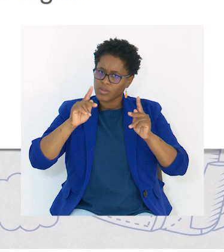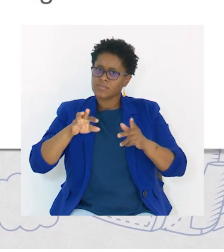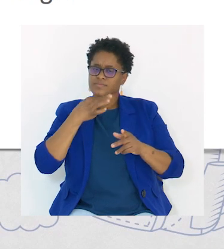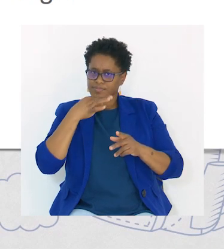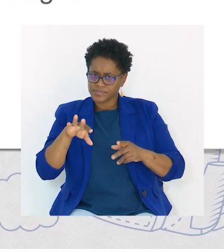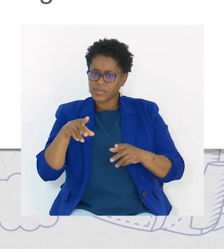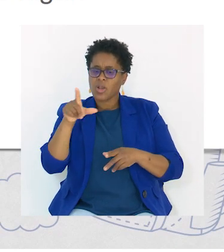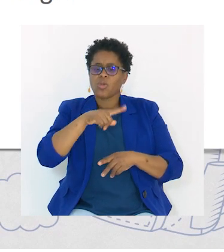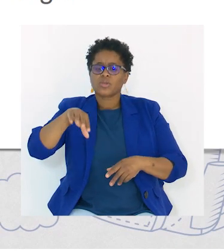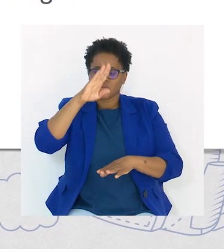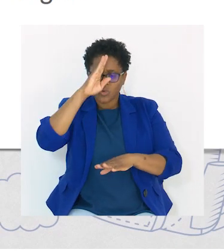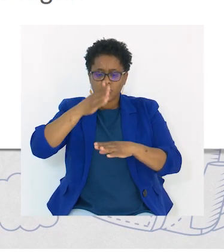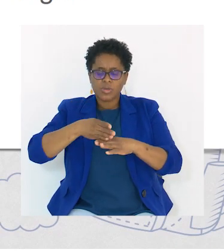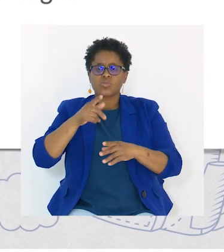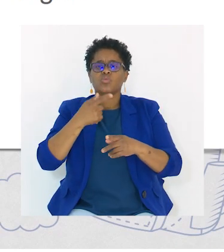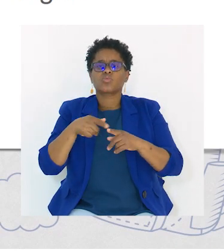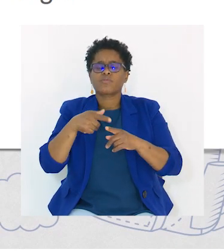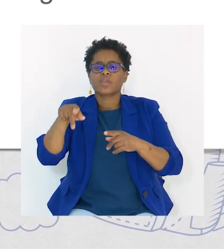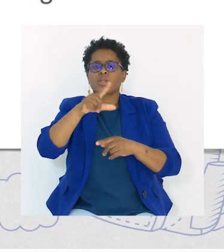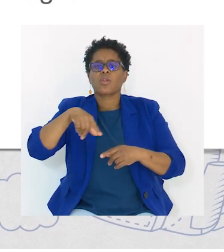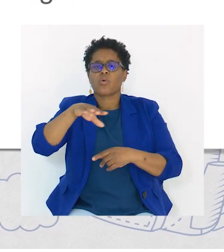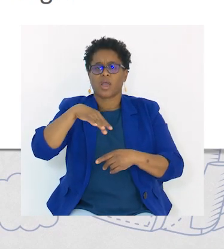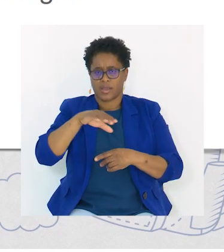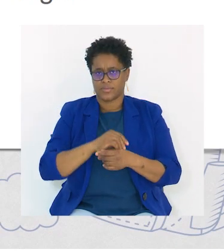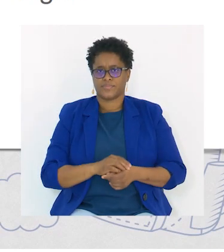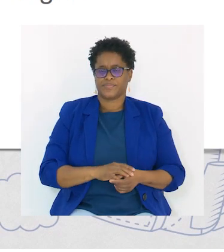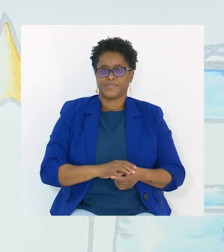os acontecimentos num determinado lugar.